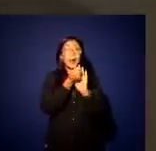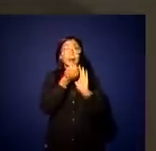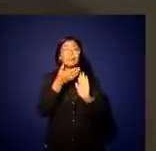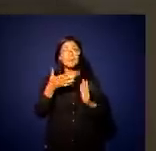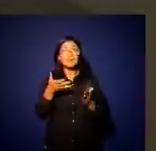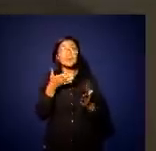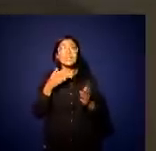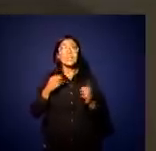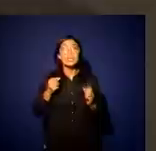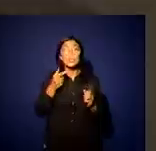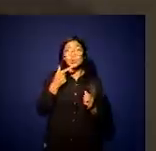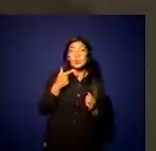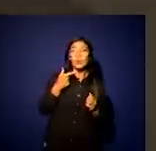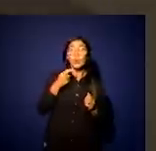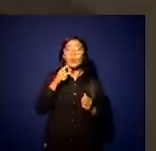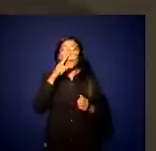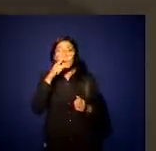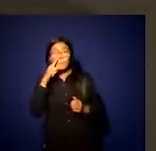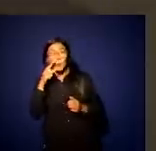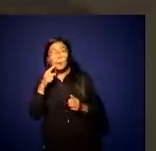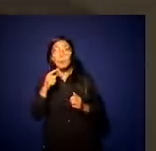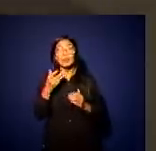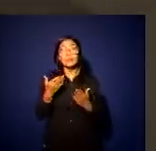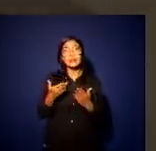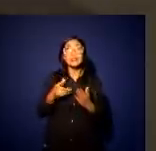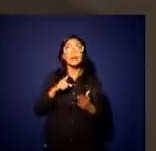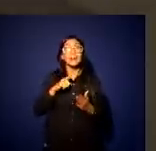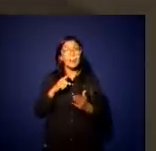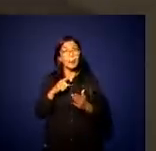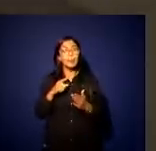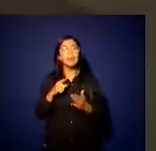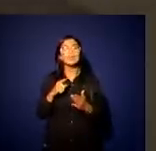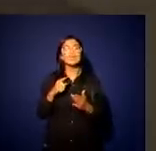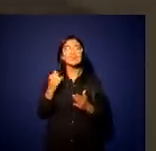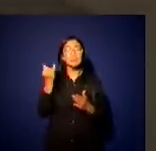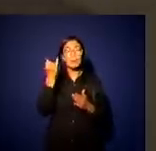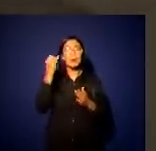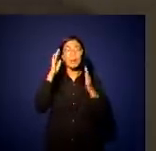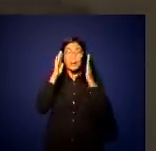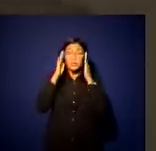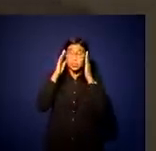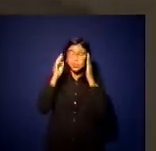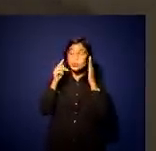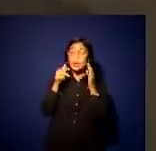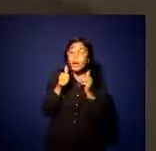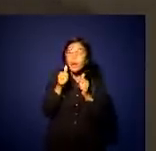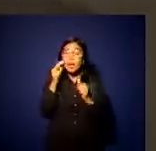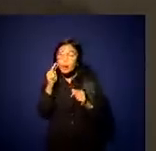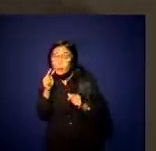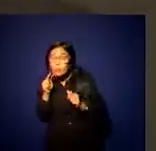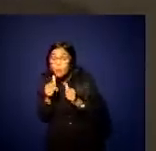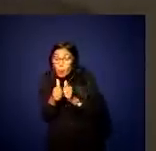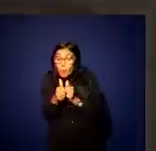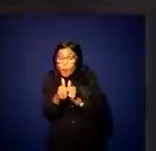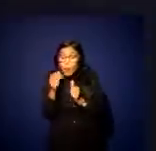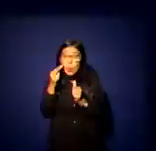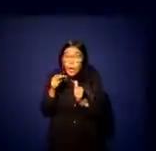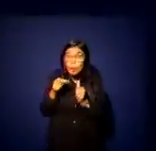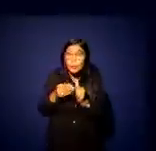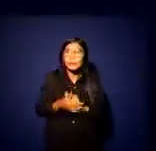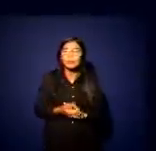de provisão de risco remoto possível esse é um ponto muito relevante que a gente tá olhando bem de perto lá é